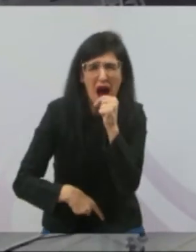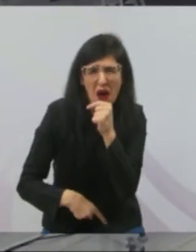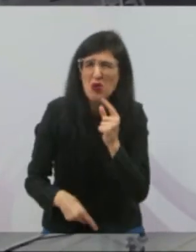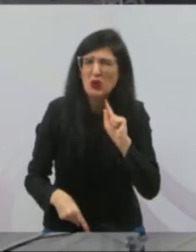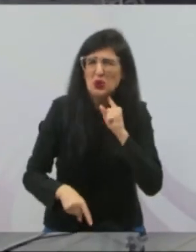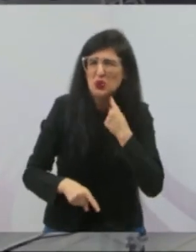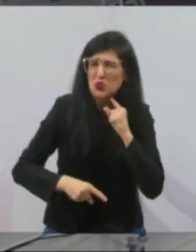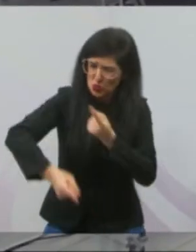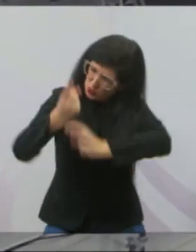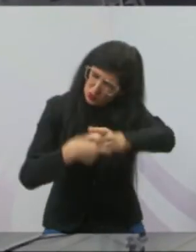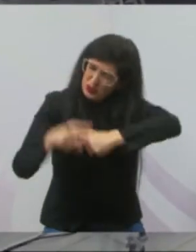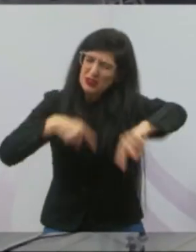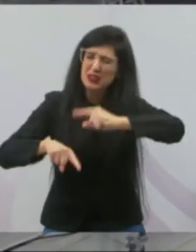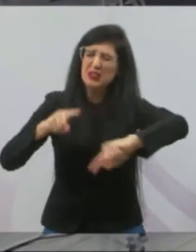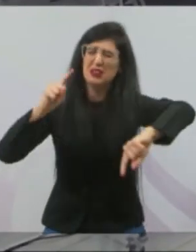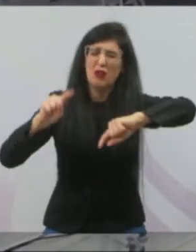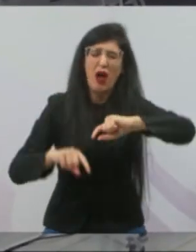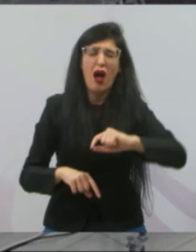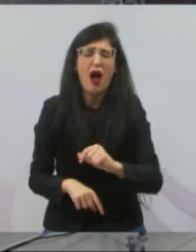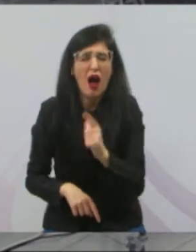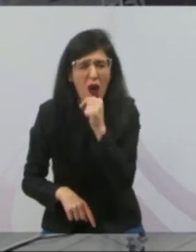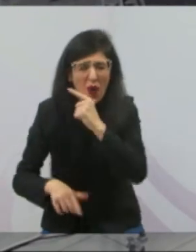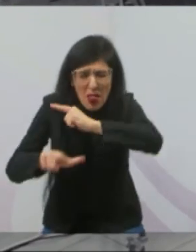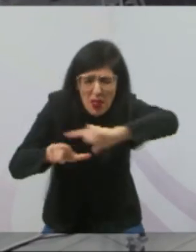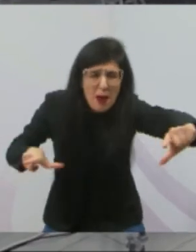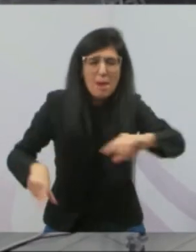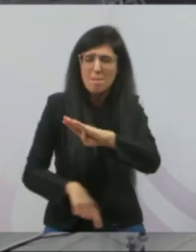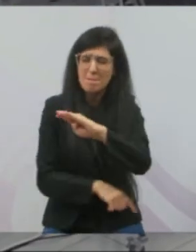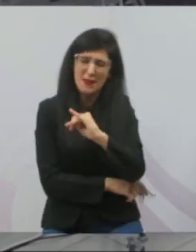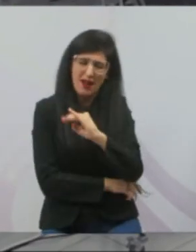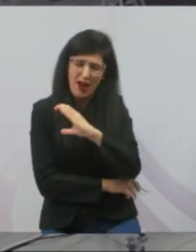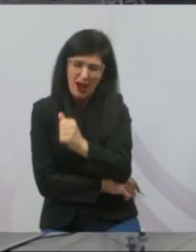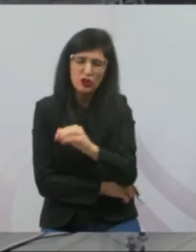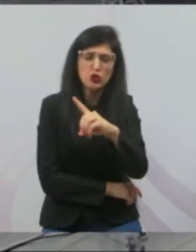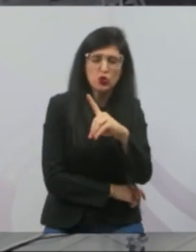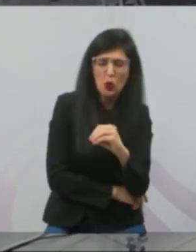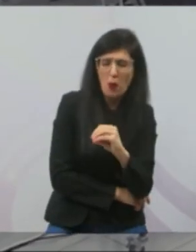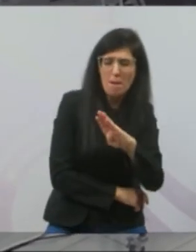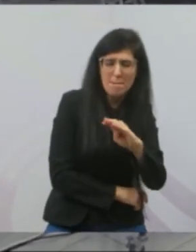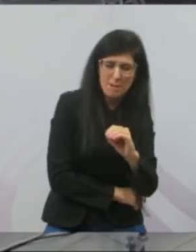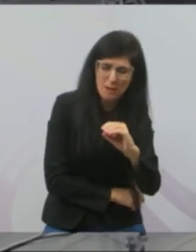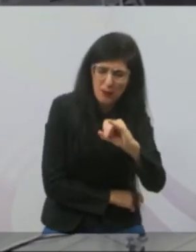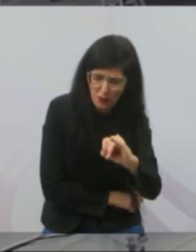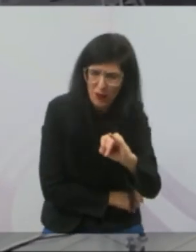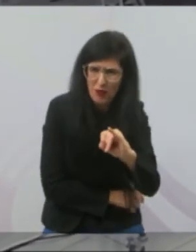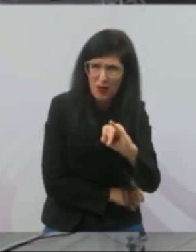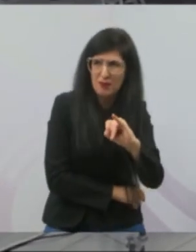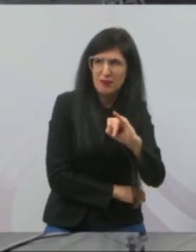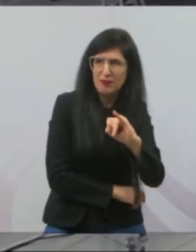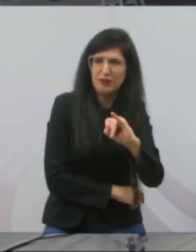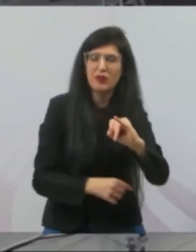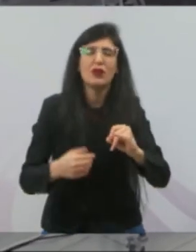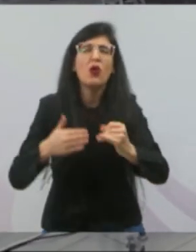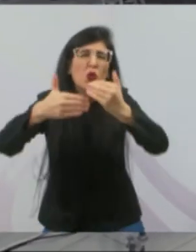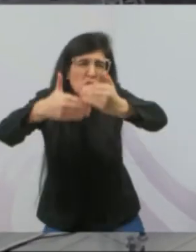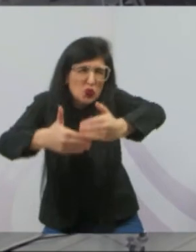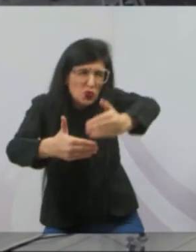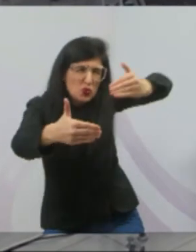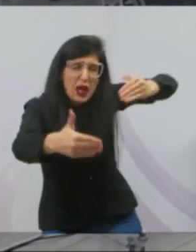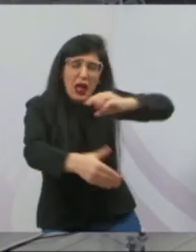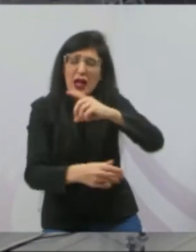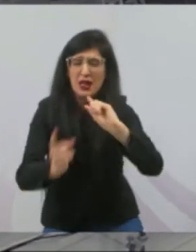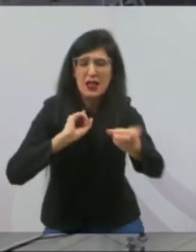ASPAD iniciou as pinturas das salas. Todavia, no dia 4 de dezembro de 2019, houve uma chuva e o local ficou completamente inundado.